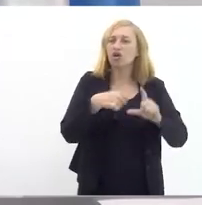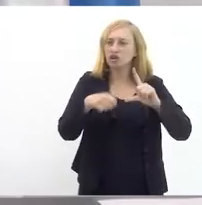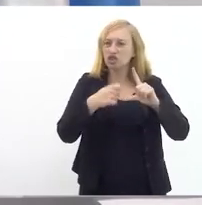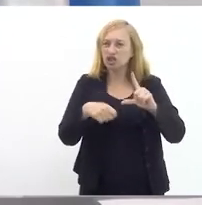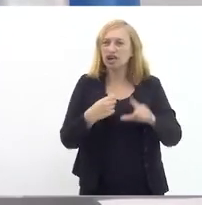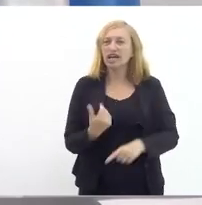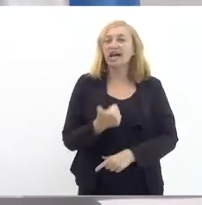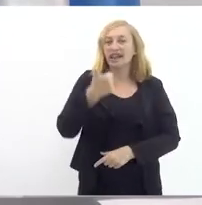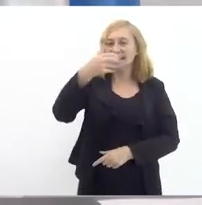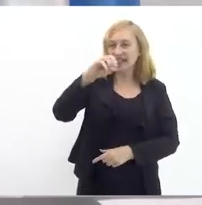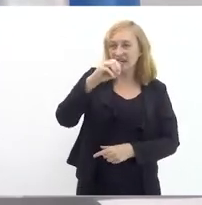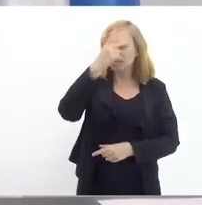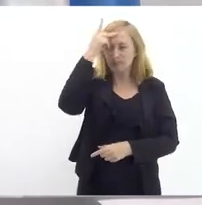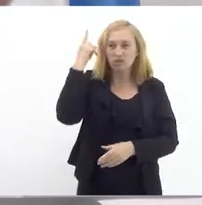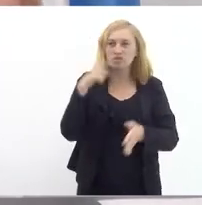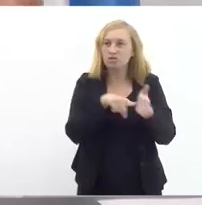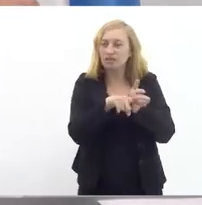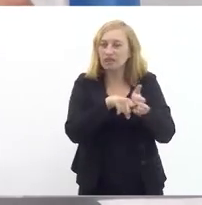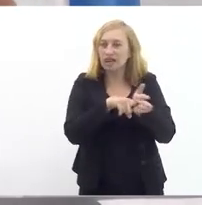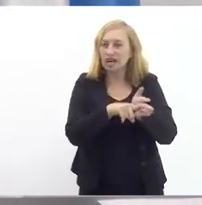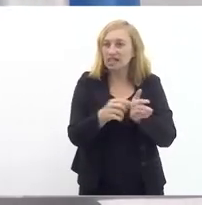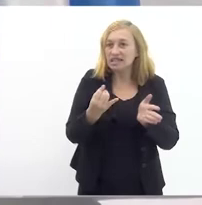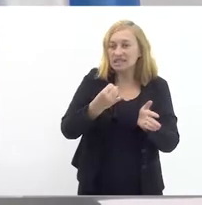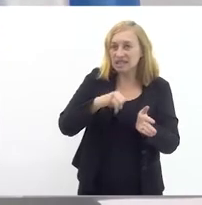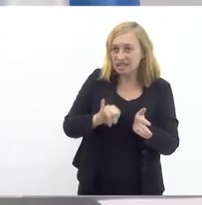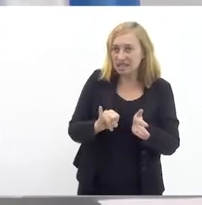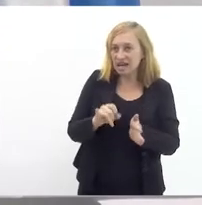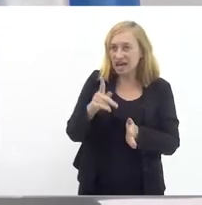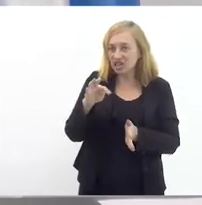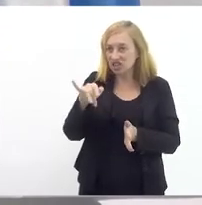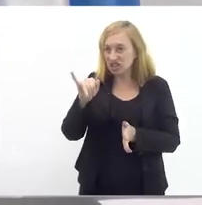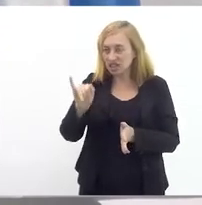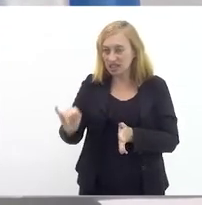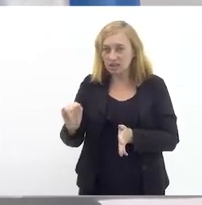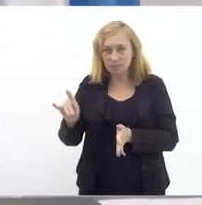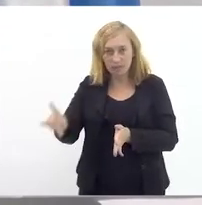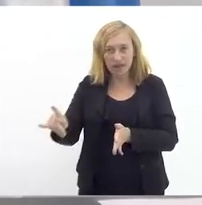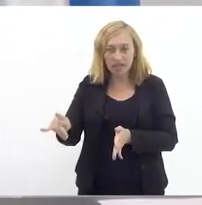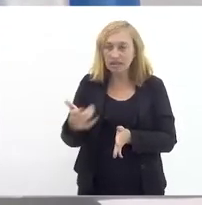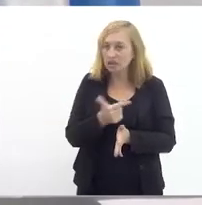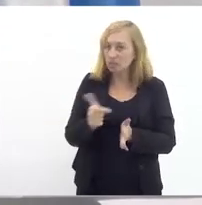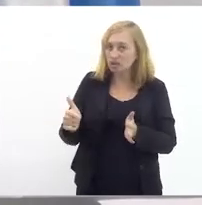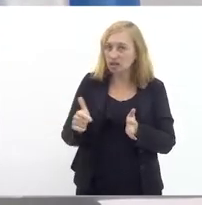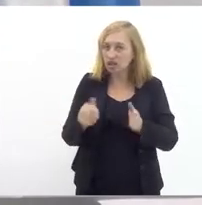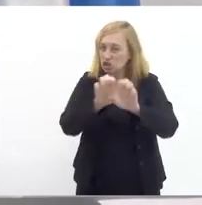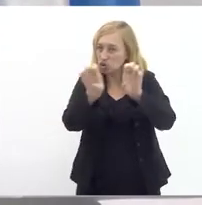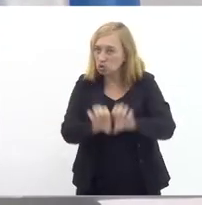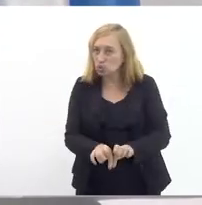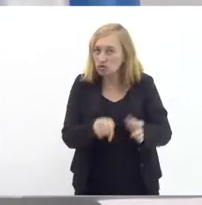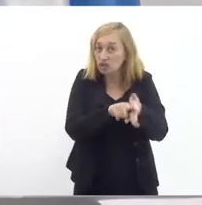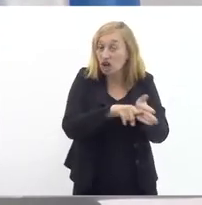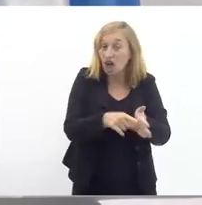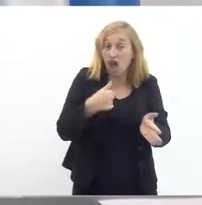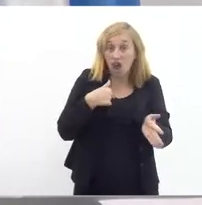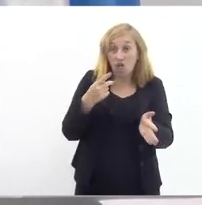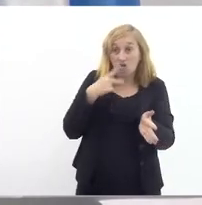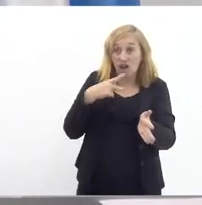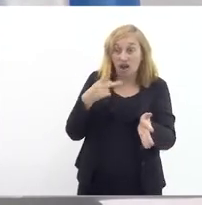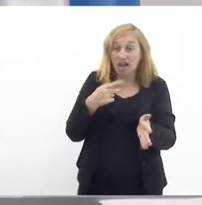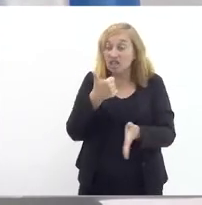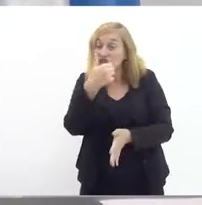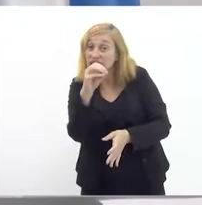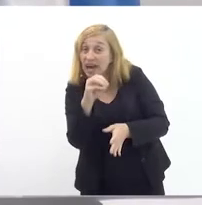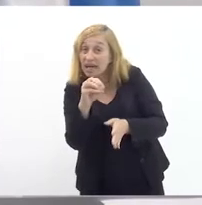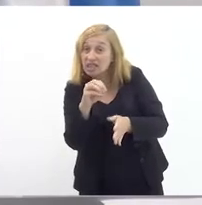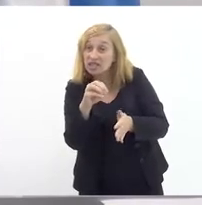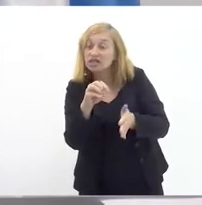para fazer o trabalho de fiscalização. Se a CETRANS não tem nenhuma estrutura regular de fiscalização, né, eu devo concluir que apenas 10 fiscais em